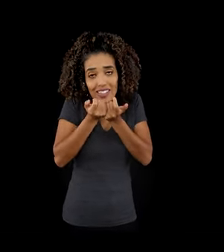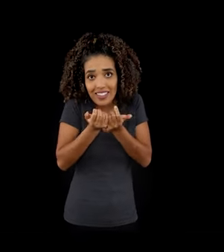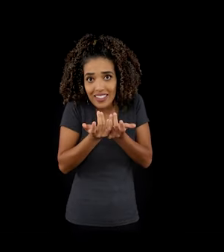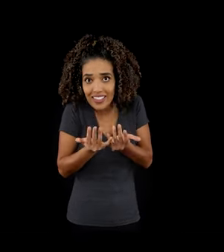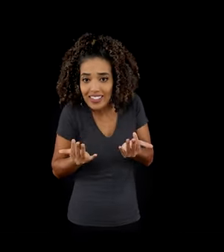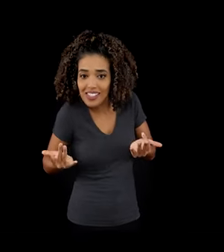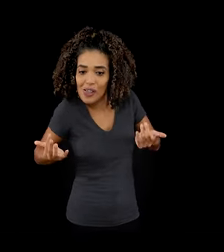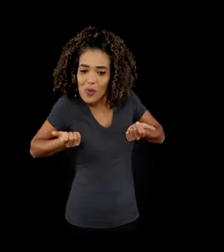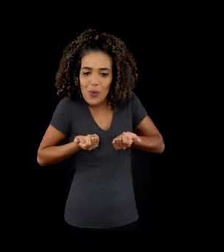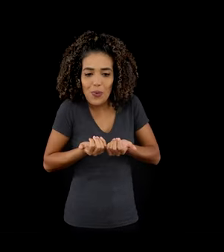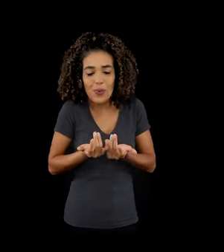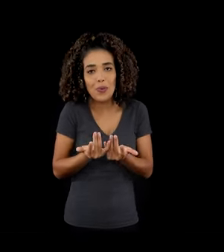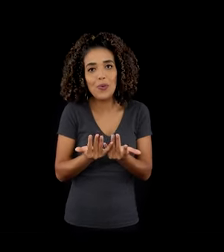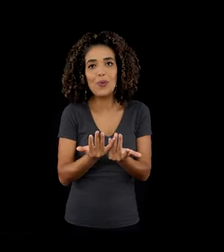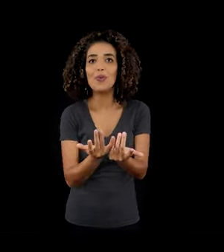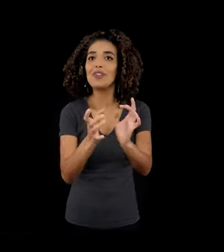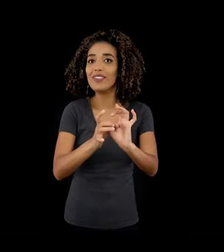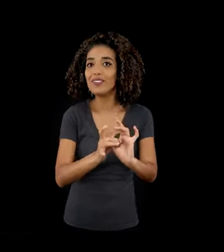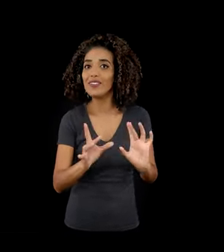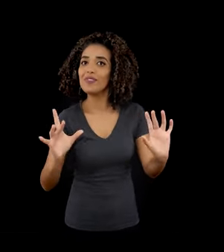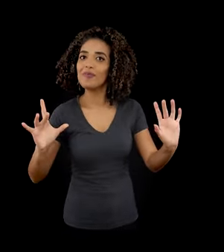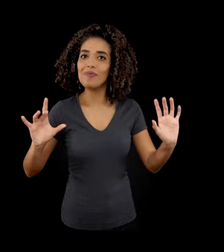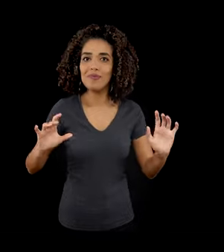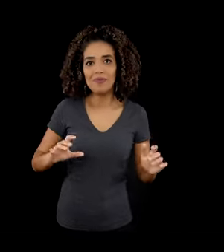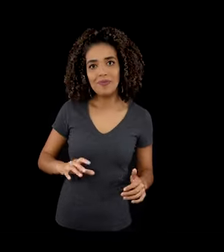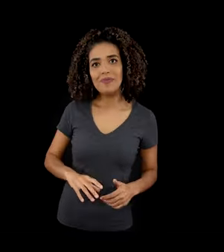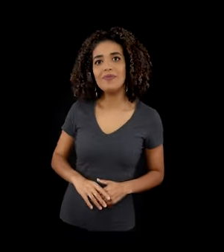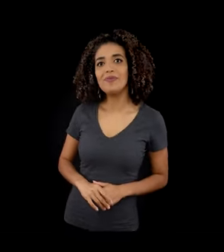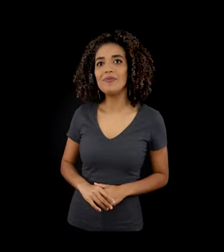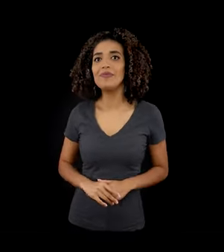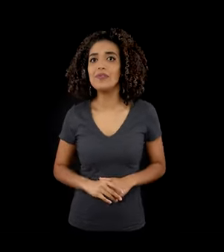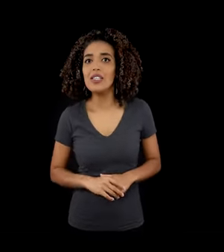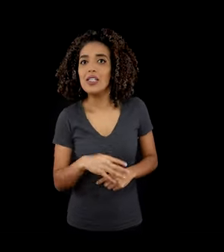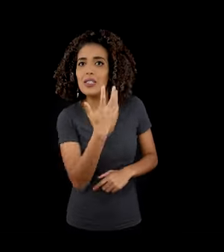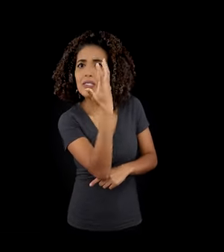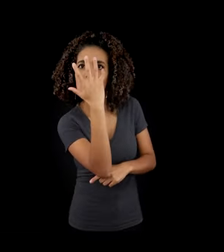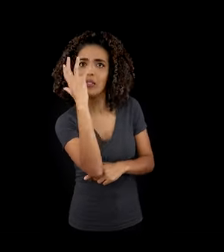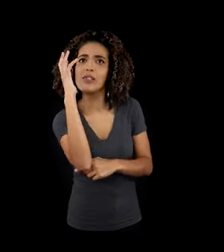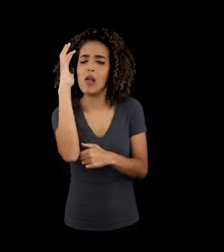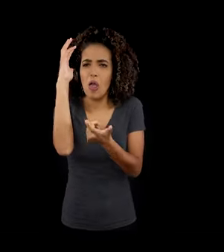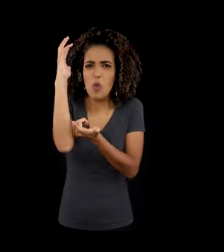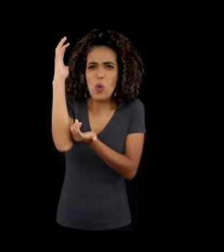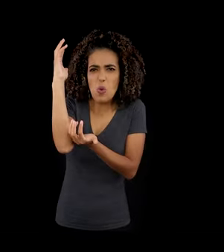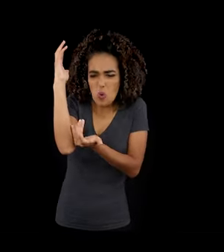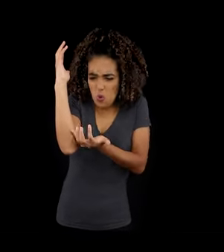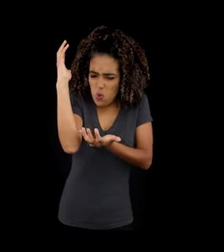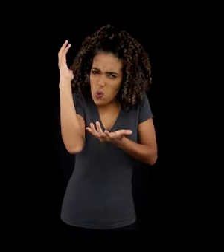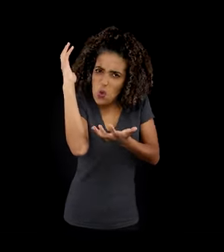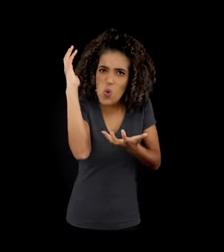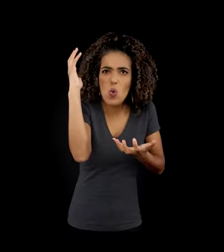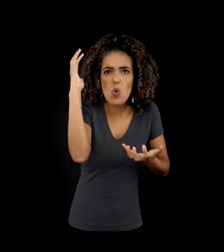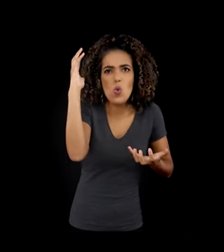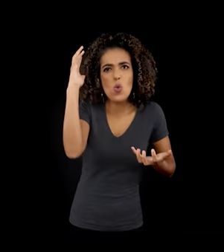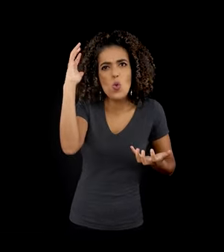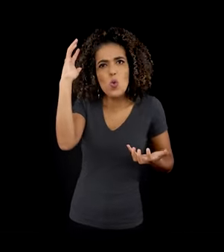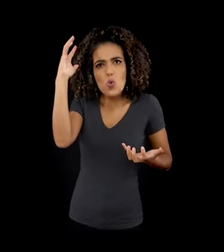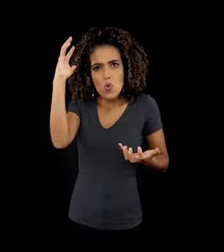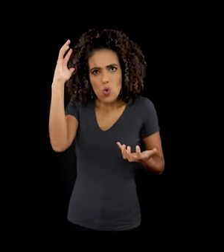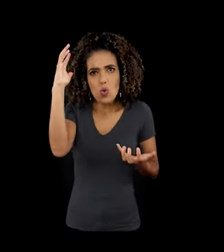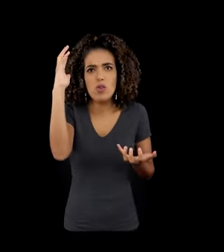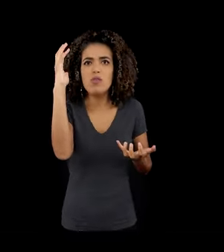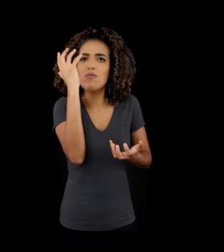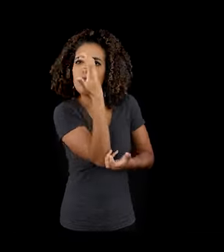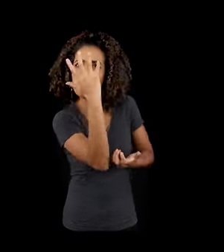lírios crescem nossos campos livres e selvagens. Se já não crescem